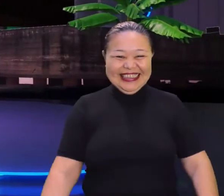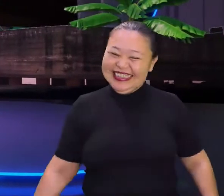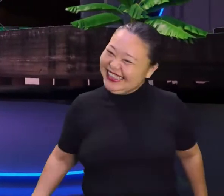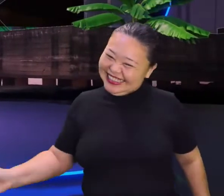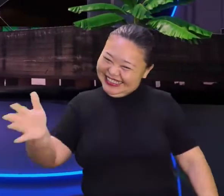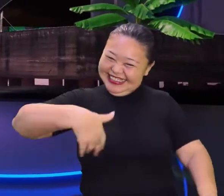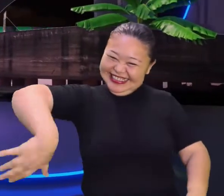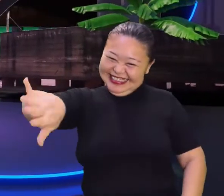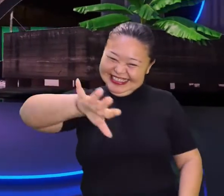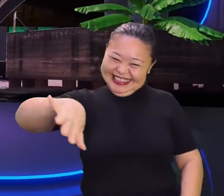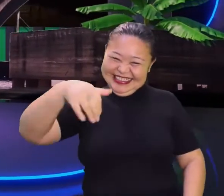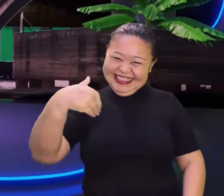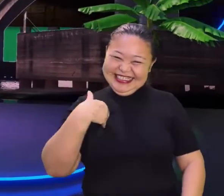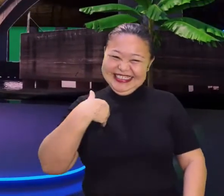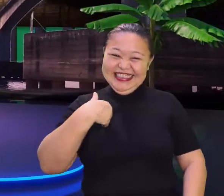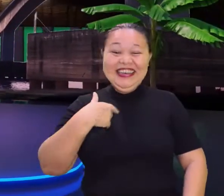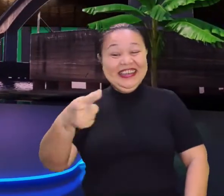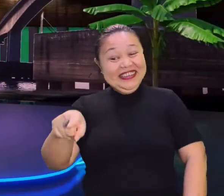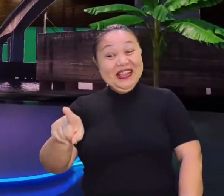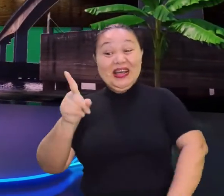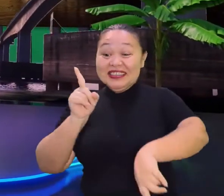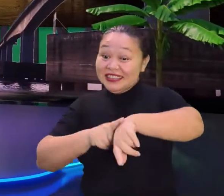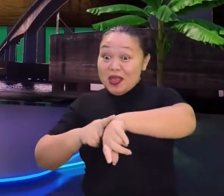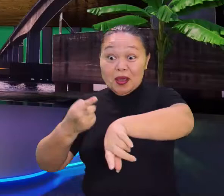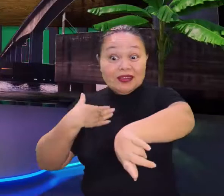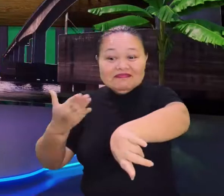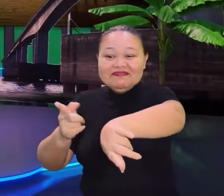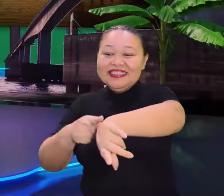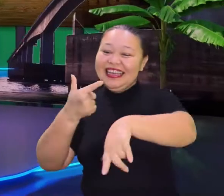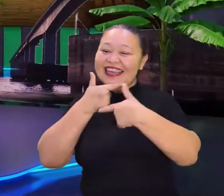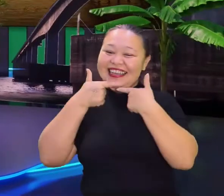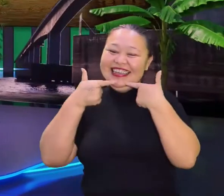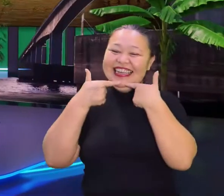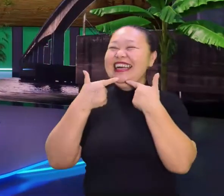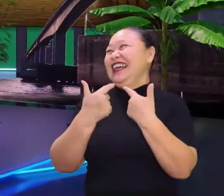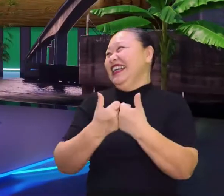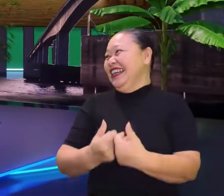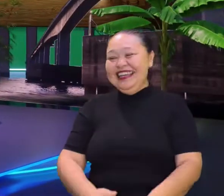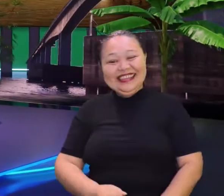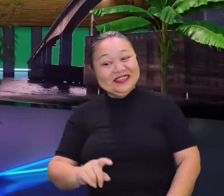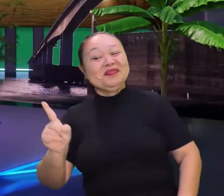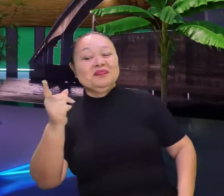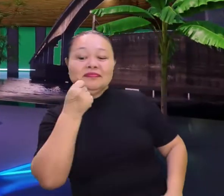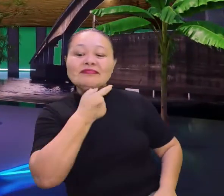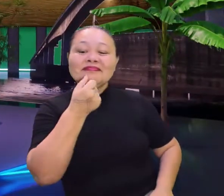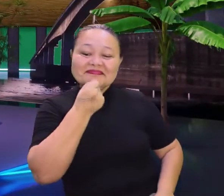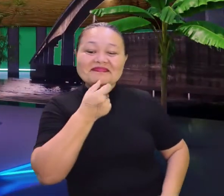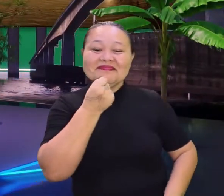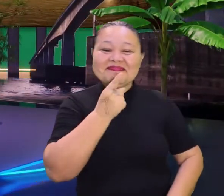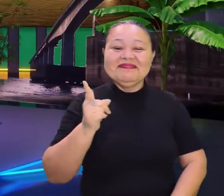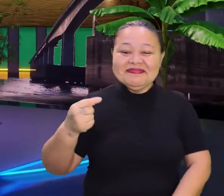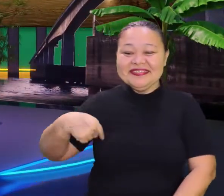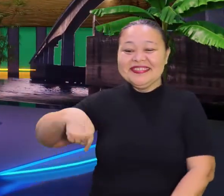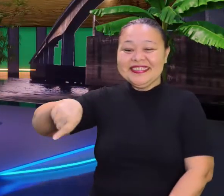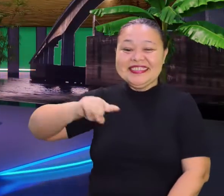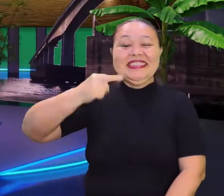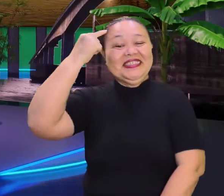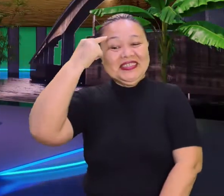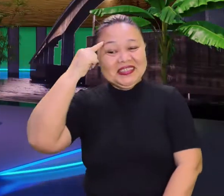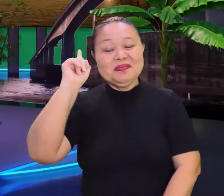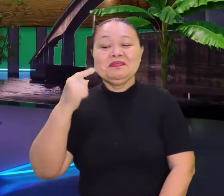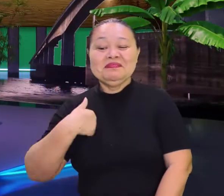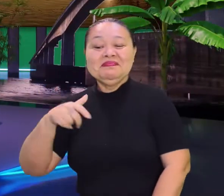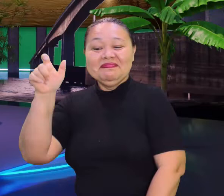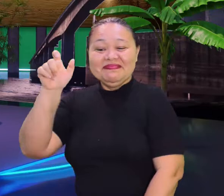E aí, galera? Olha, pegaram no Flaga, Japa rindo aí, rapaz, contando uma piada legal aqui pra nós, rapaz. Pense numa